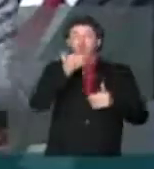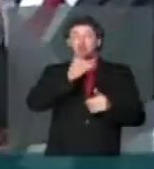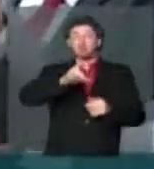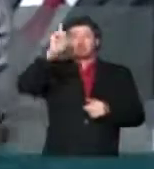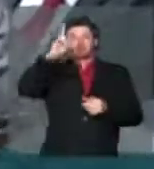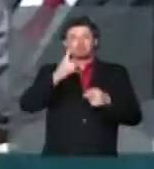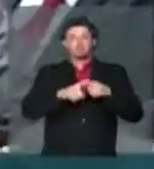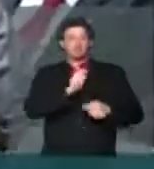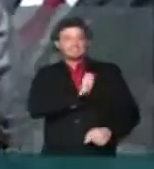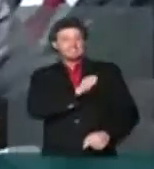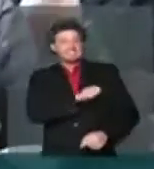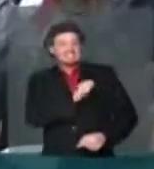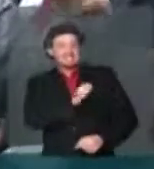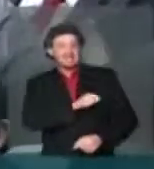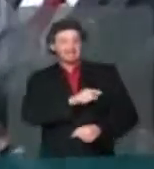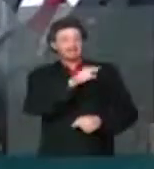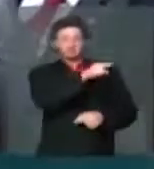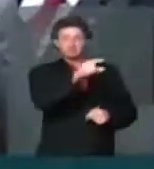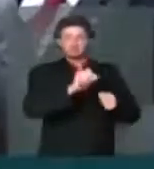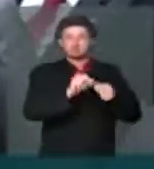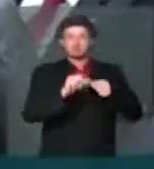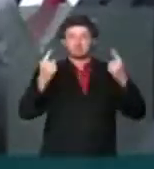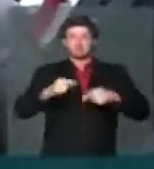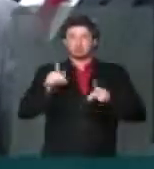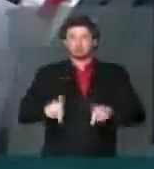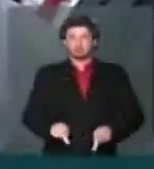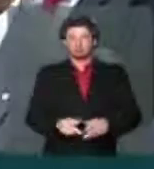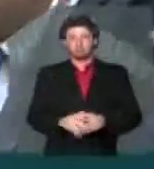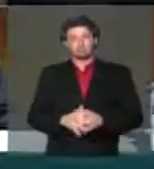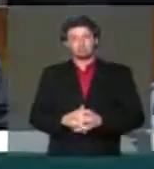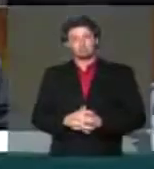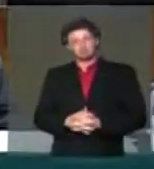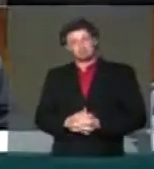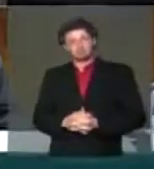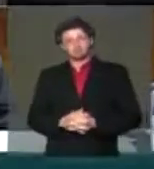essa sacanagem que vocês fizeram com o povo brasileiro. Orientação de bancada.